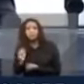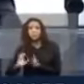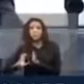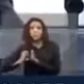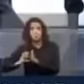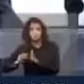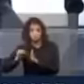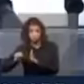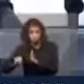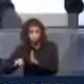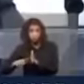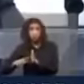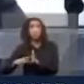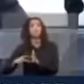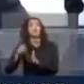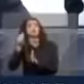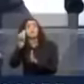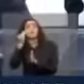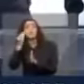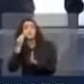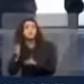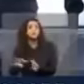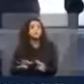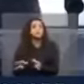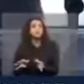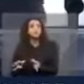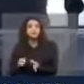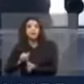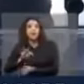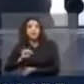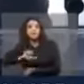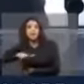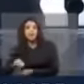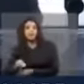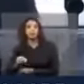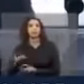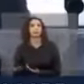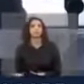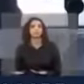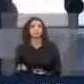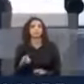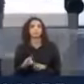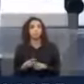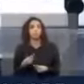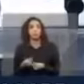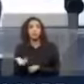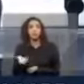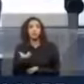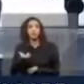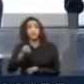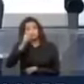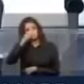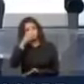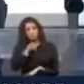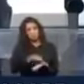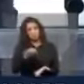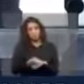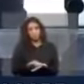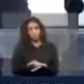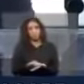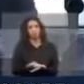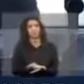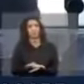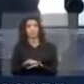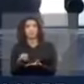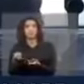político em detrimento do processo democrático das casas legislativas para impor, entre aspas, goela